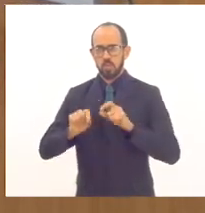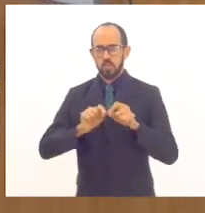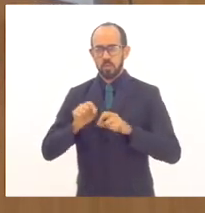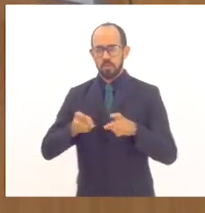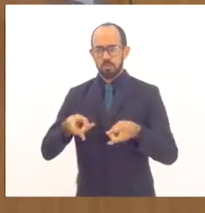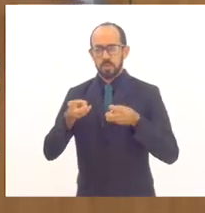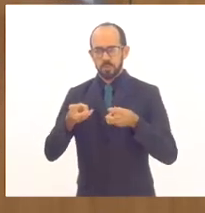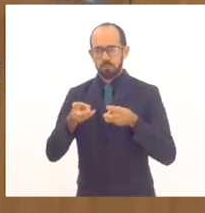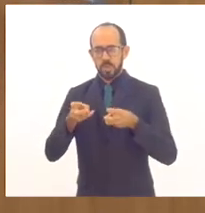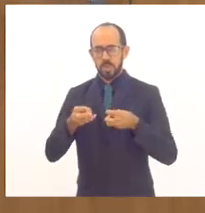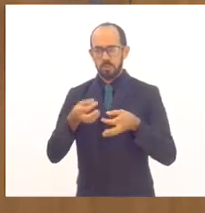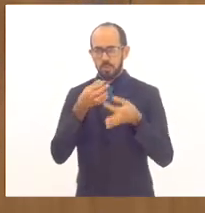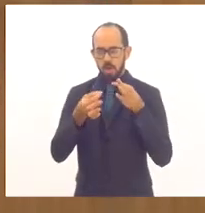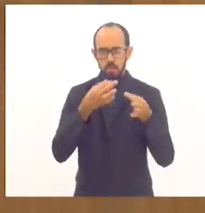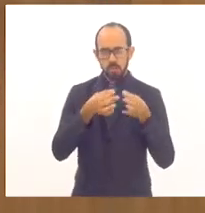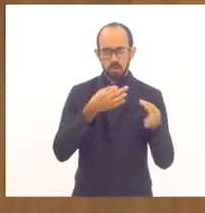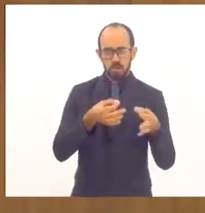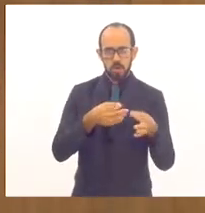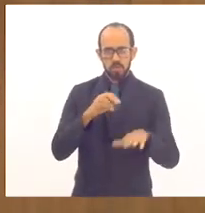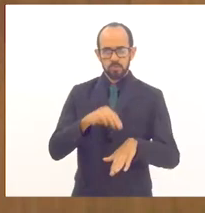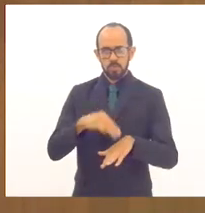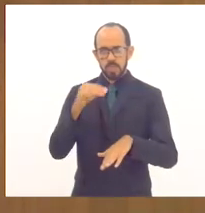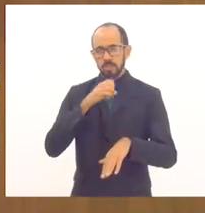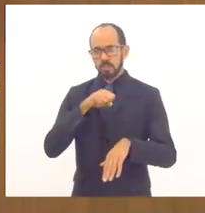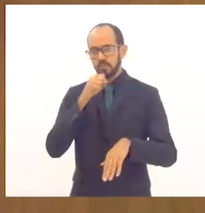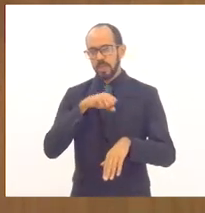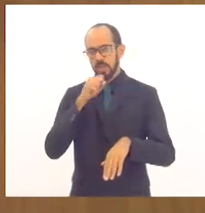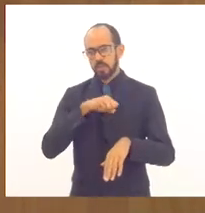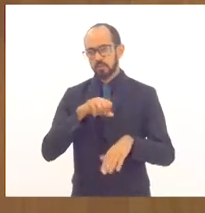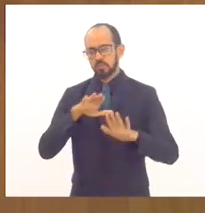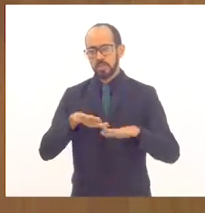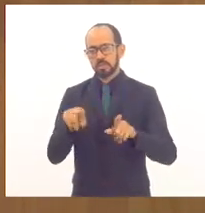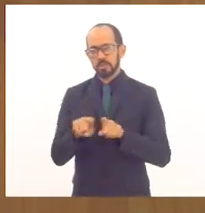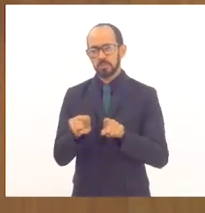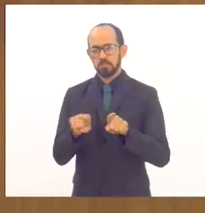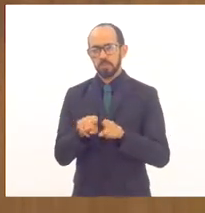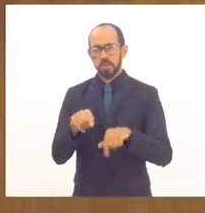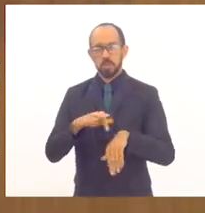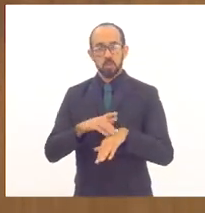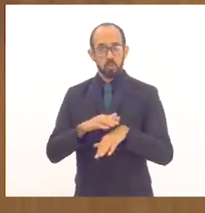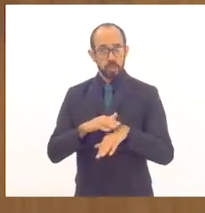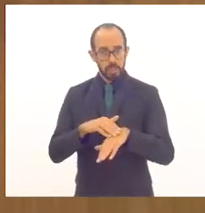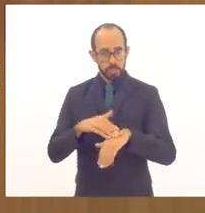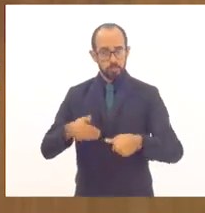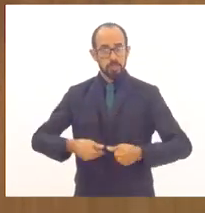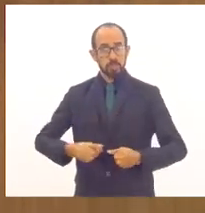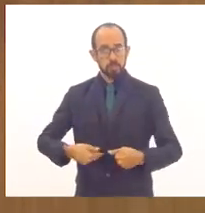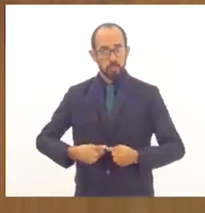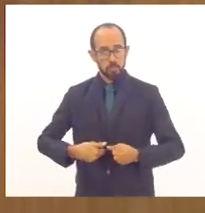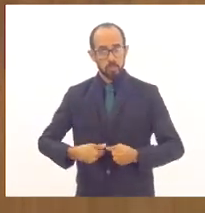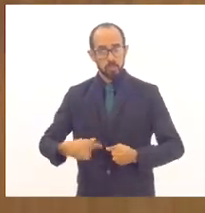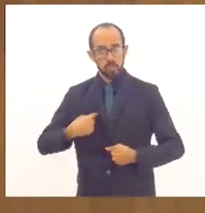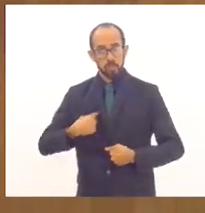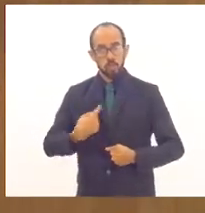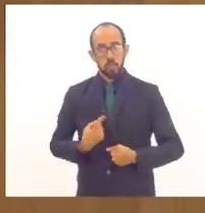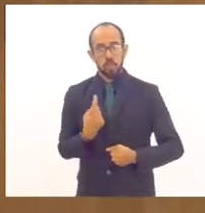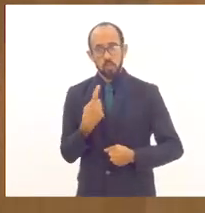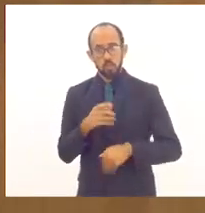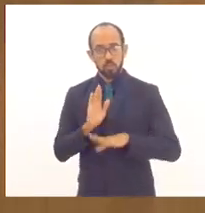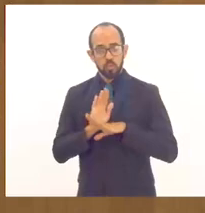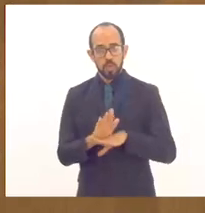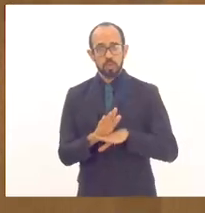olhar mais crítico aos mestres velhos, como ela falou, mas e que estão doentes, passando fome. Eu sou um dos que